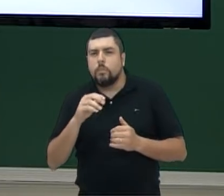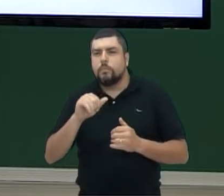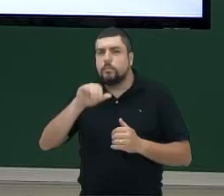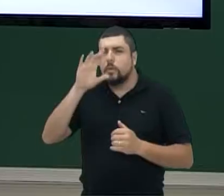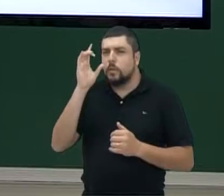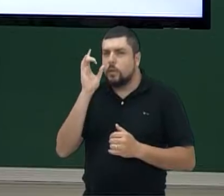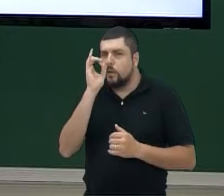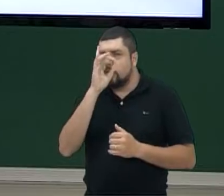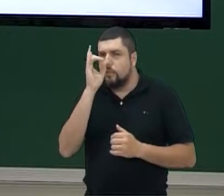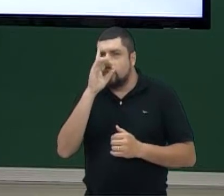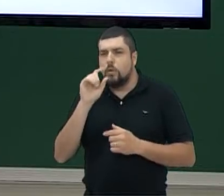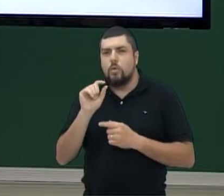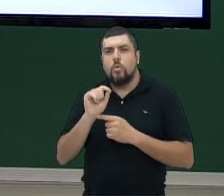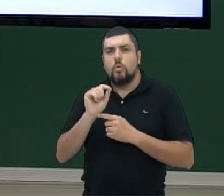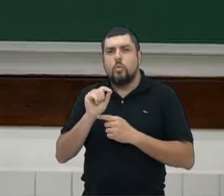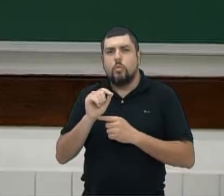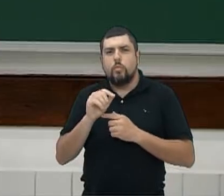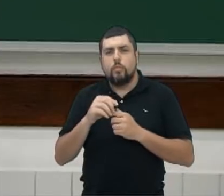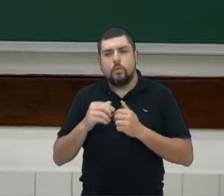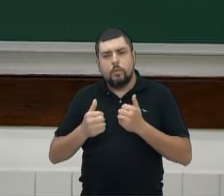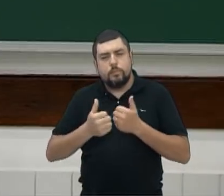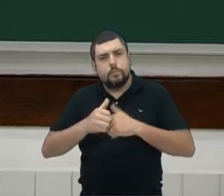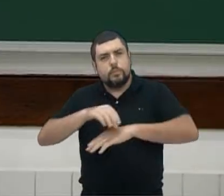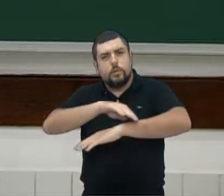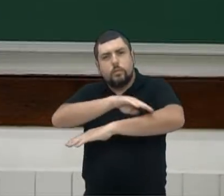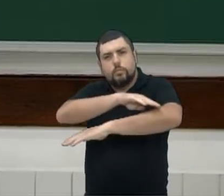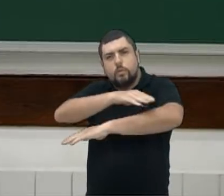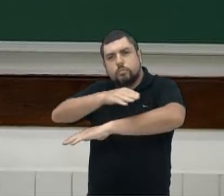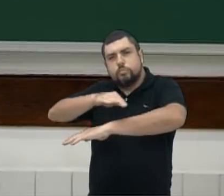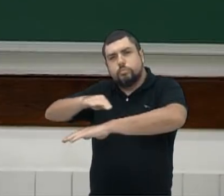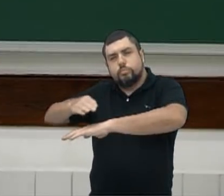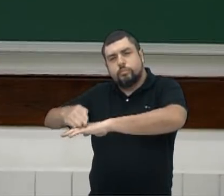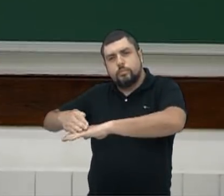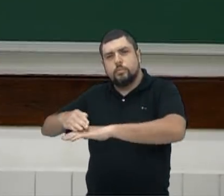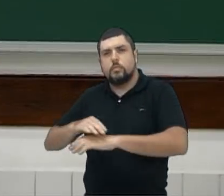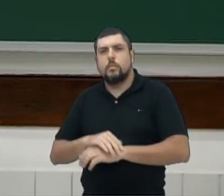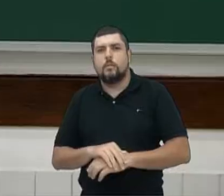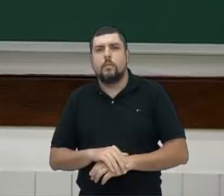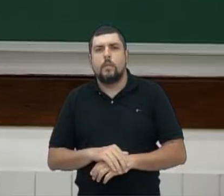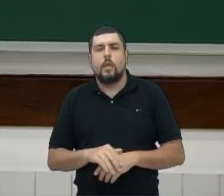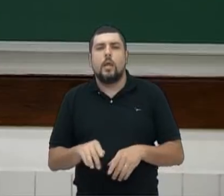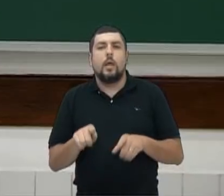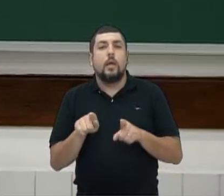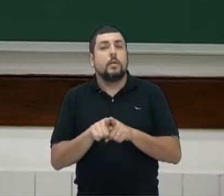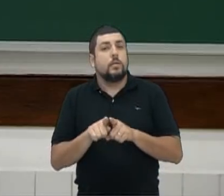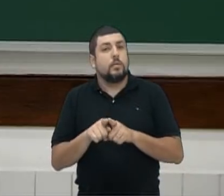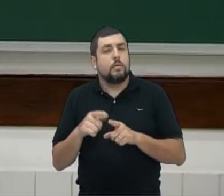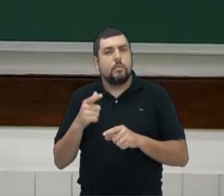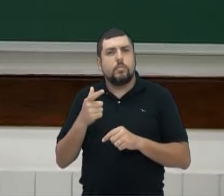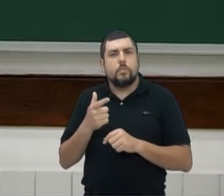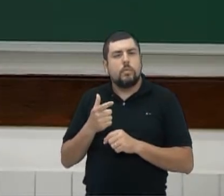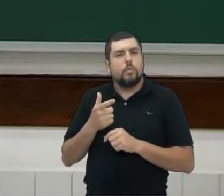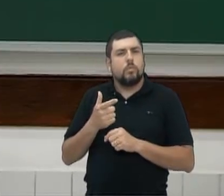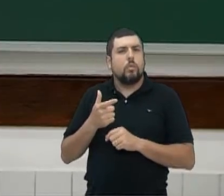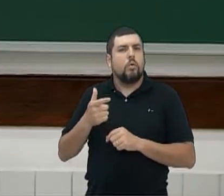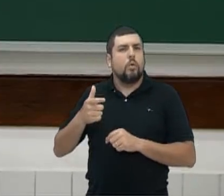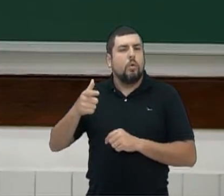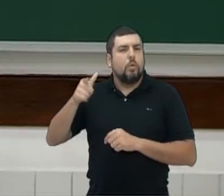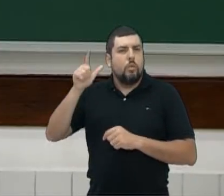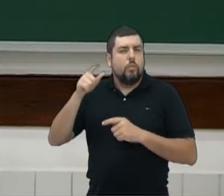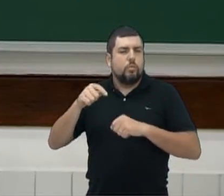mais próximas ao nível do mar. Você também já deve ter trabalhado em outros momentos da sua vida escolar a